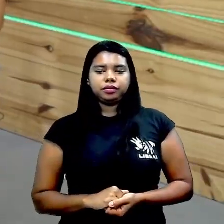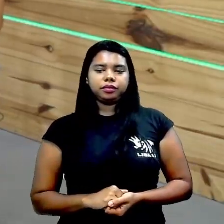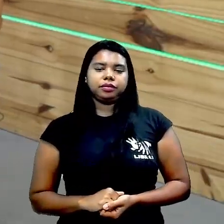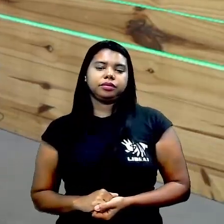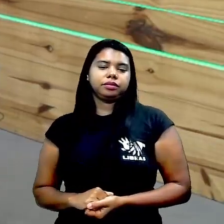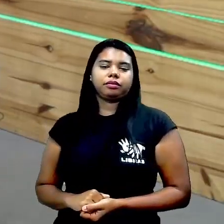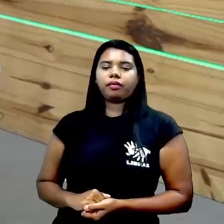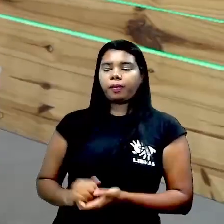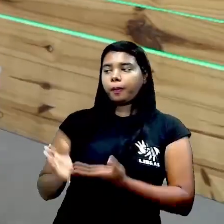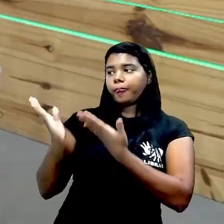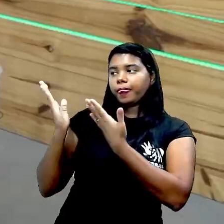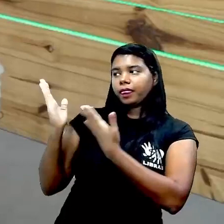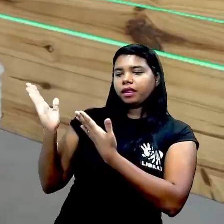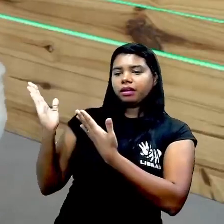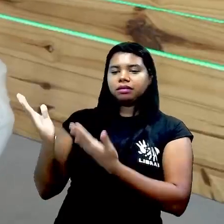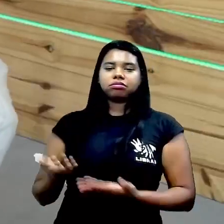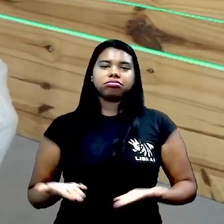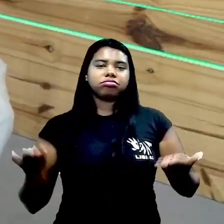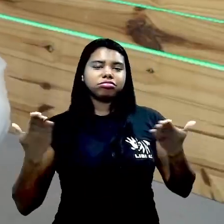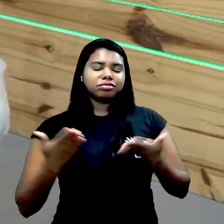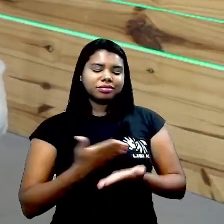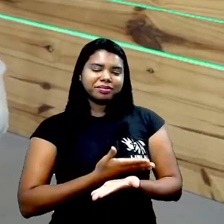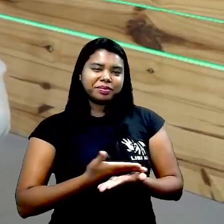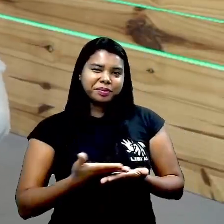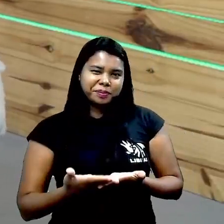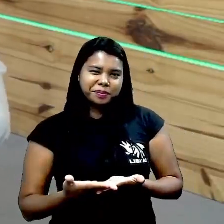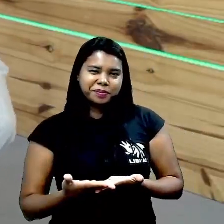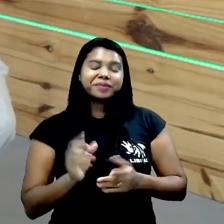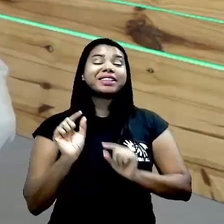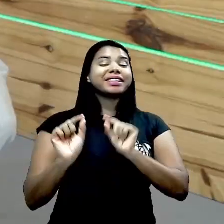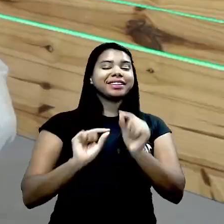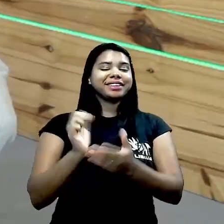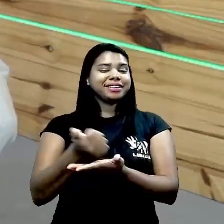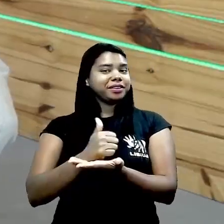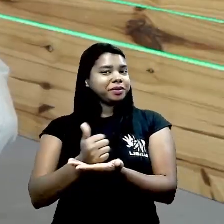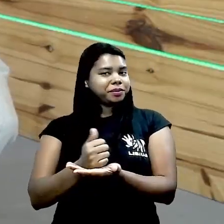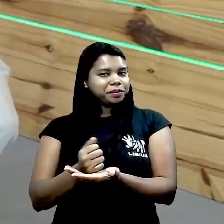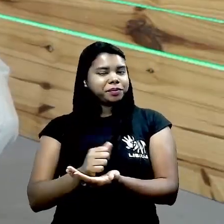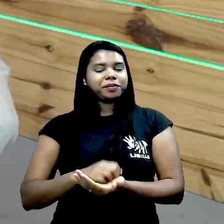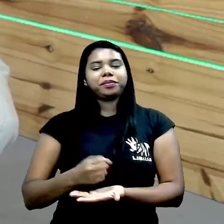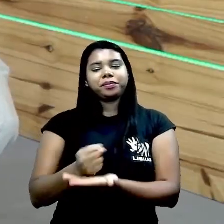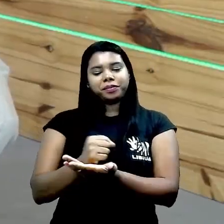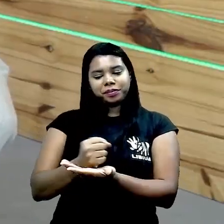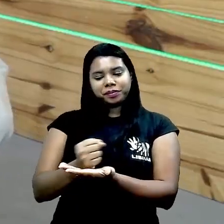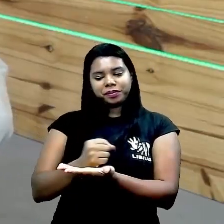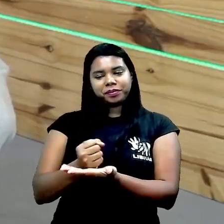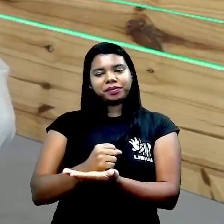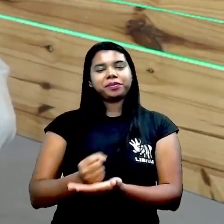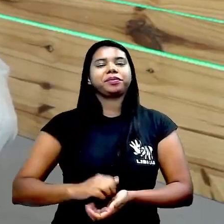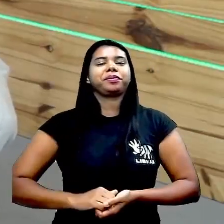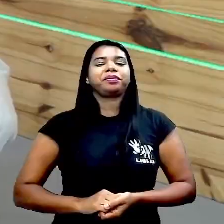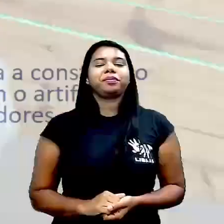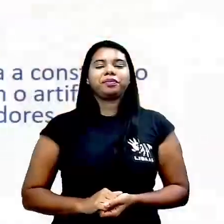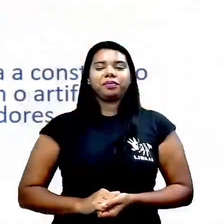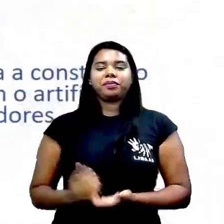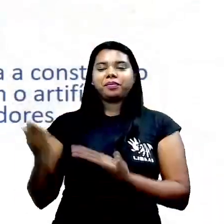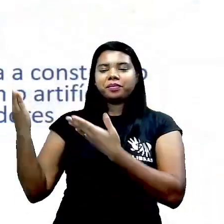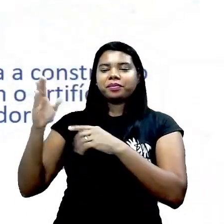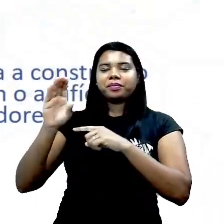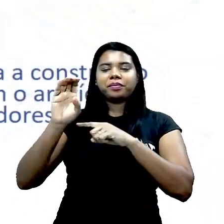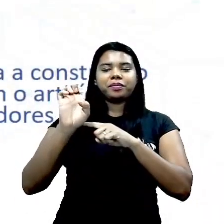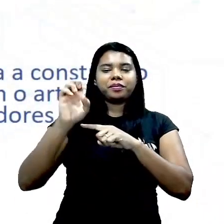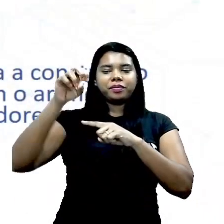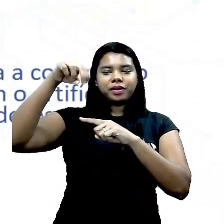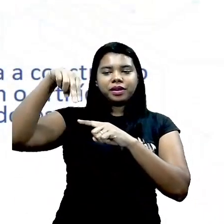e agora a gente vai iniciar a parte de games. Né? Então a gente vai falar sobre engines ou